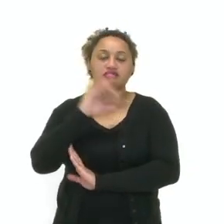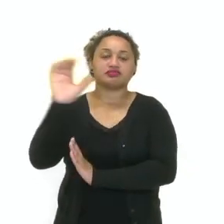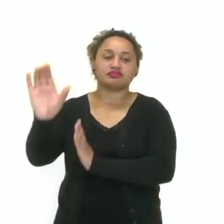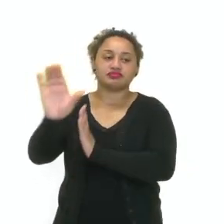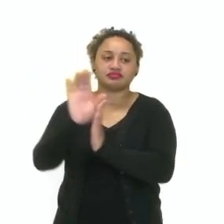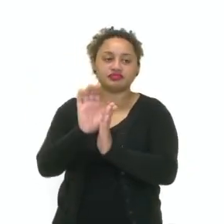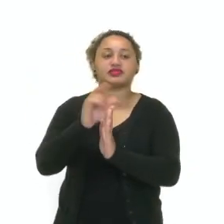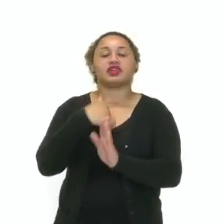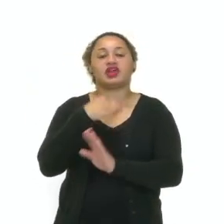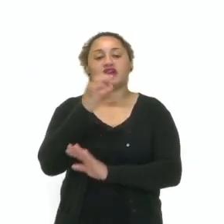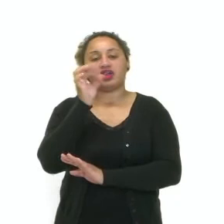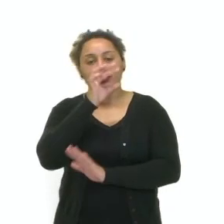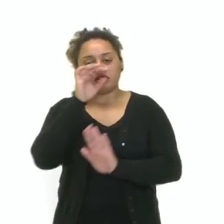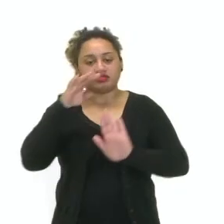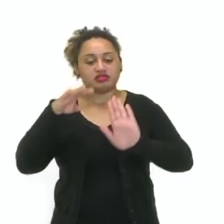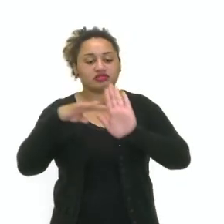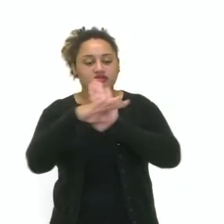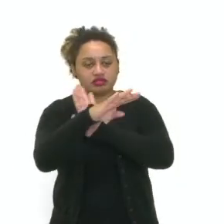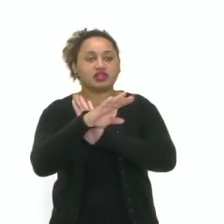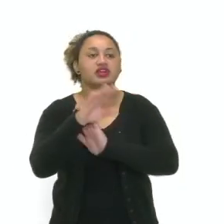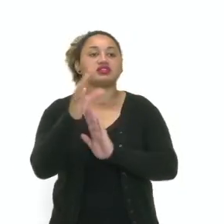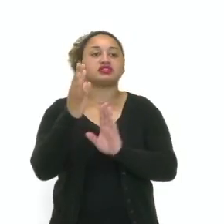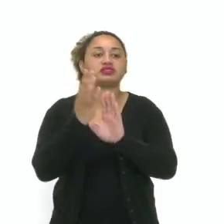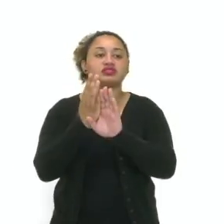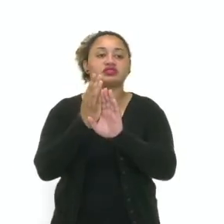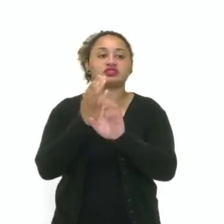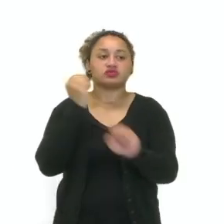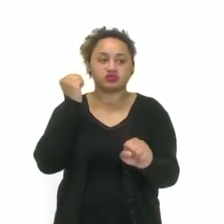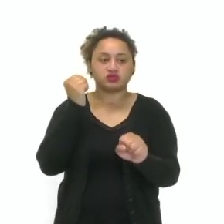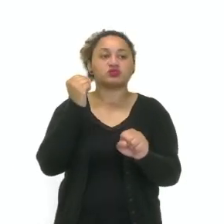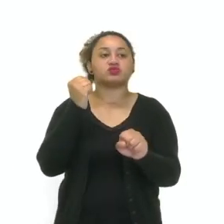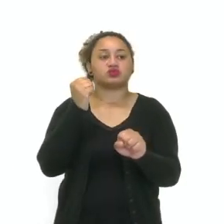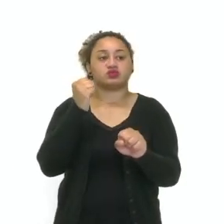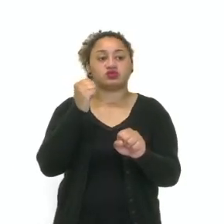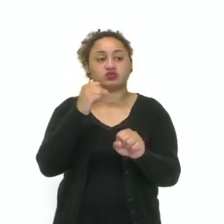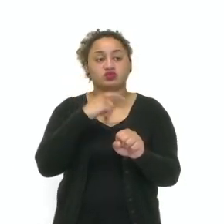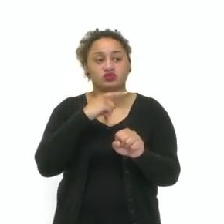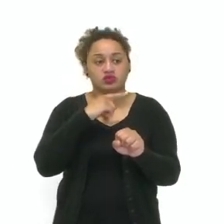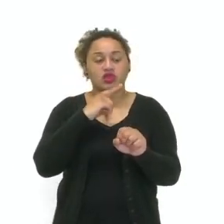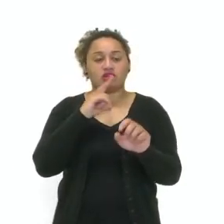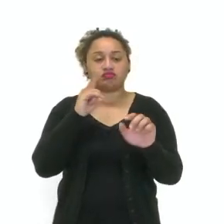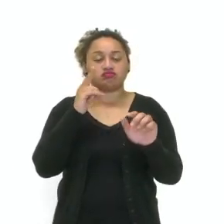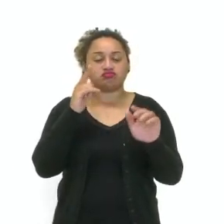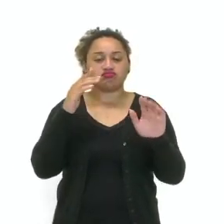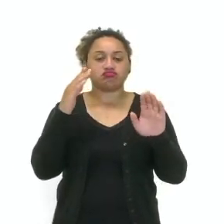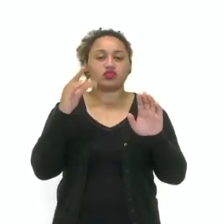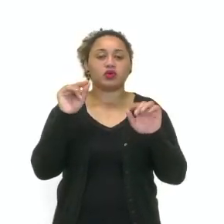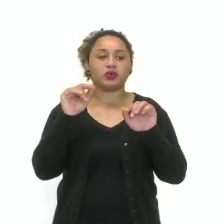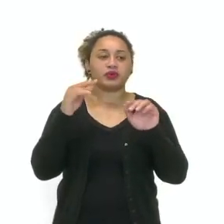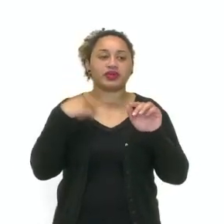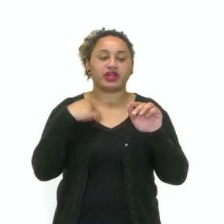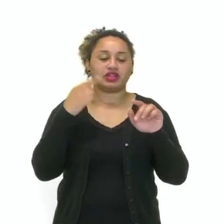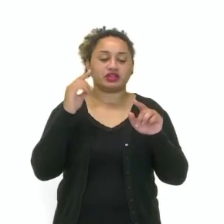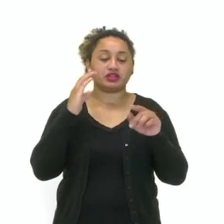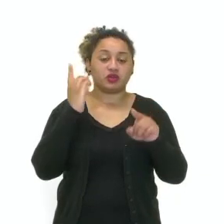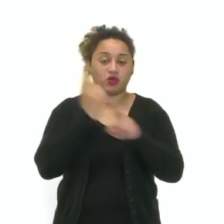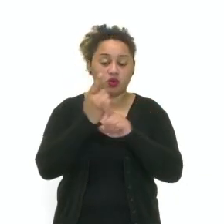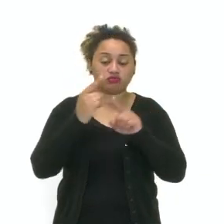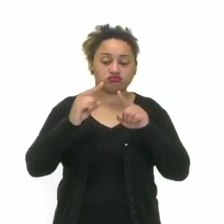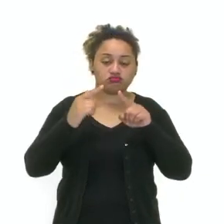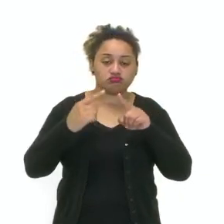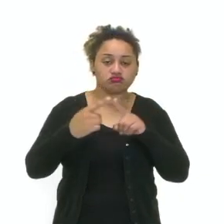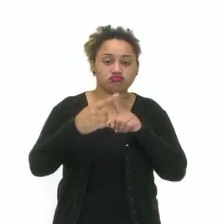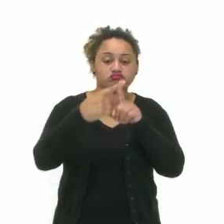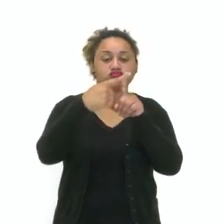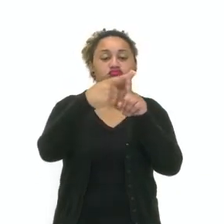lucro. Exatamente quando as duas funções, que são funções de primeiro grau, nesse caso aqui, se encontram, é